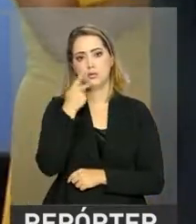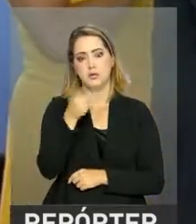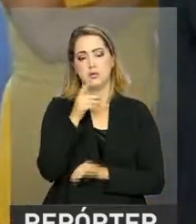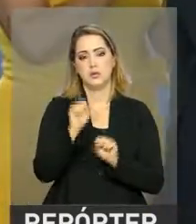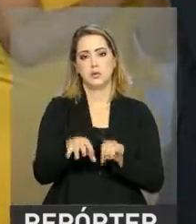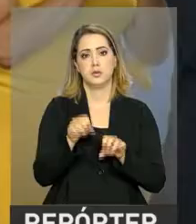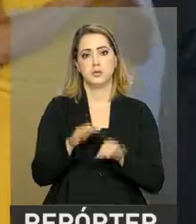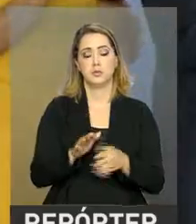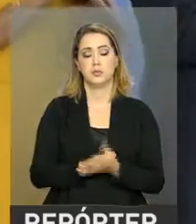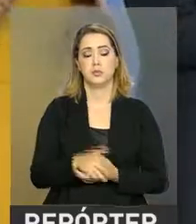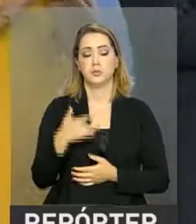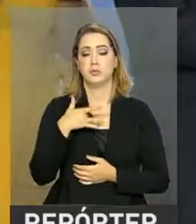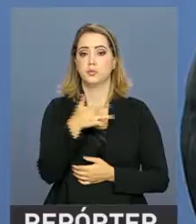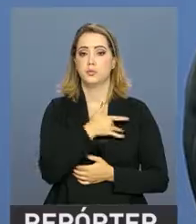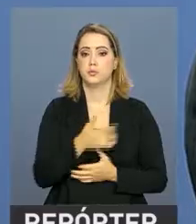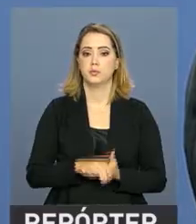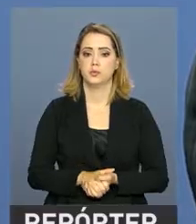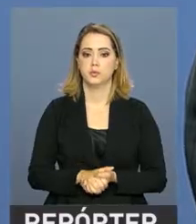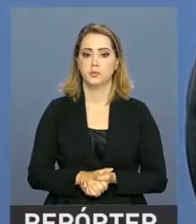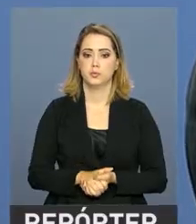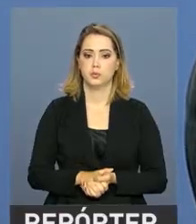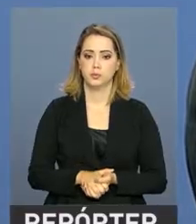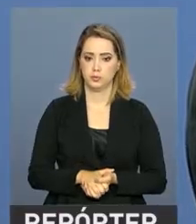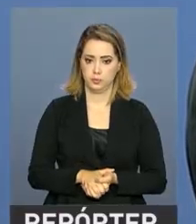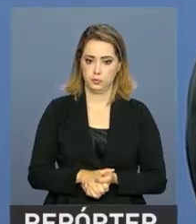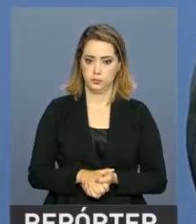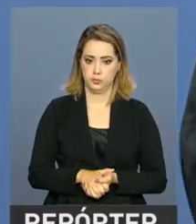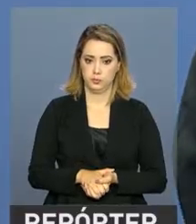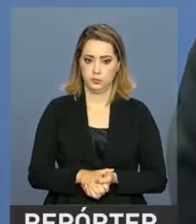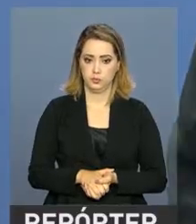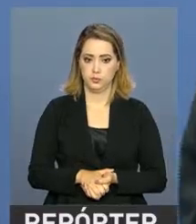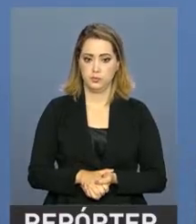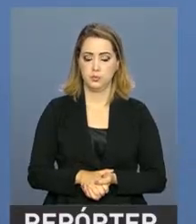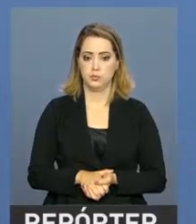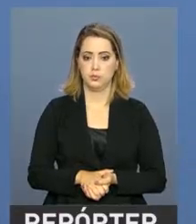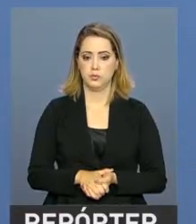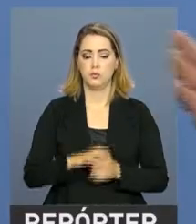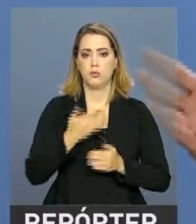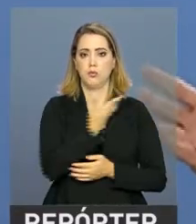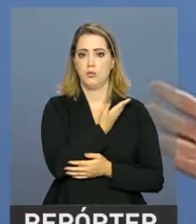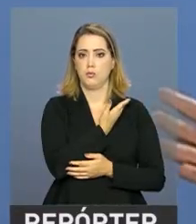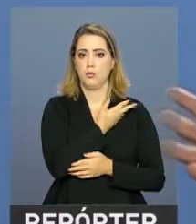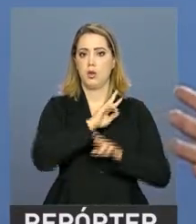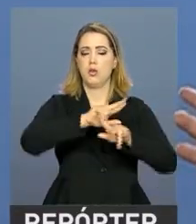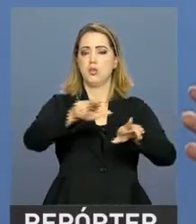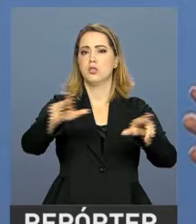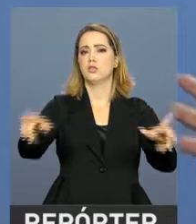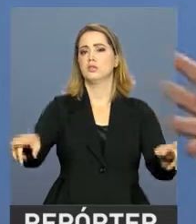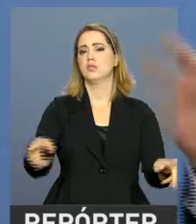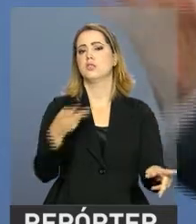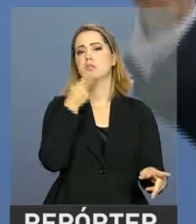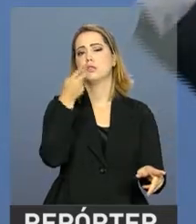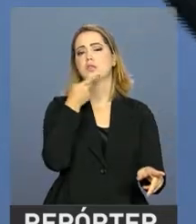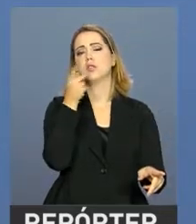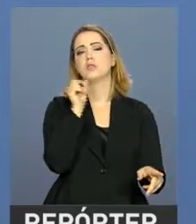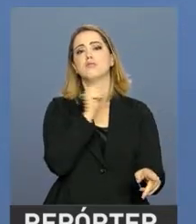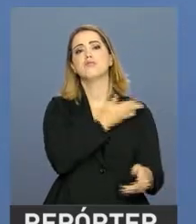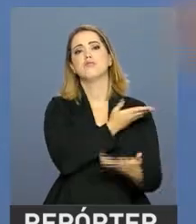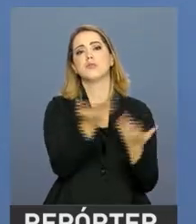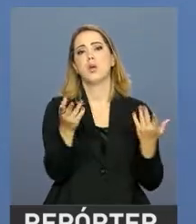de educação e saúde. Muitas e muitas vezes nós vemos algumas afirmações dizendo: